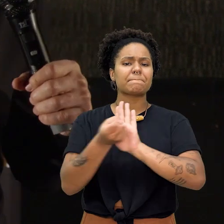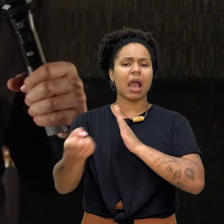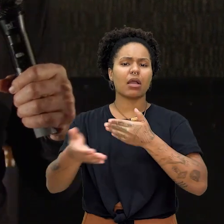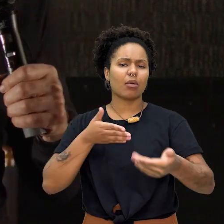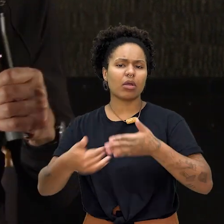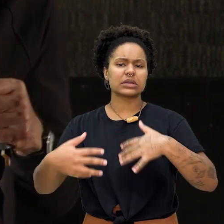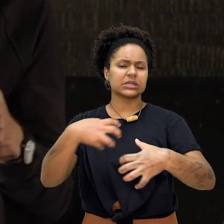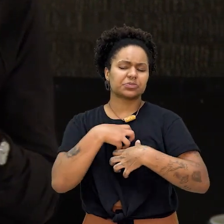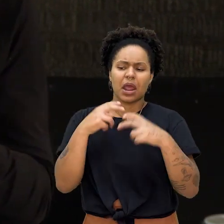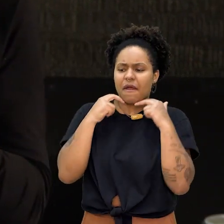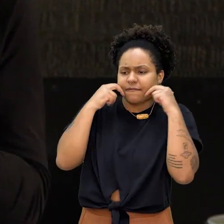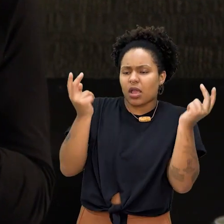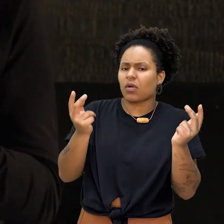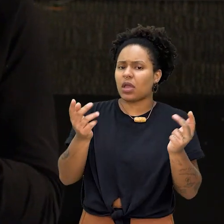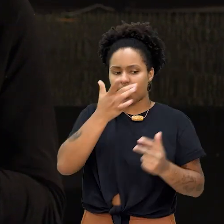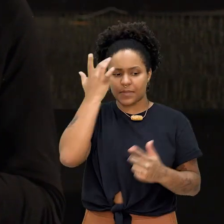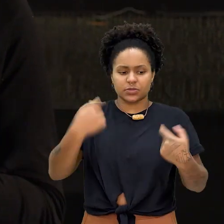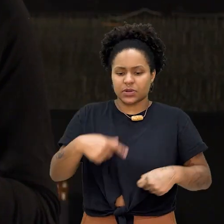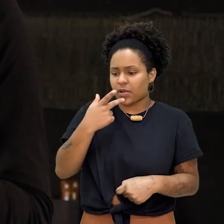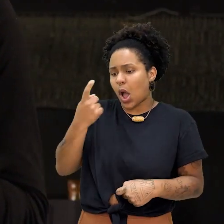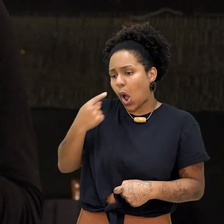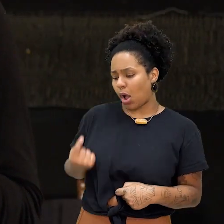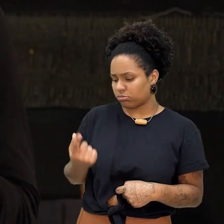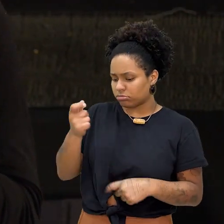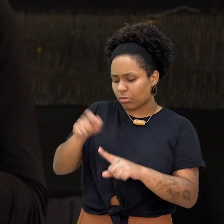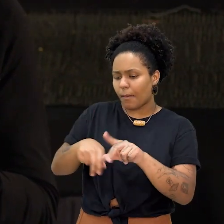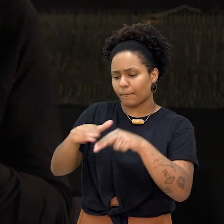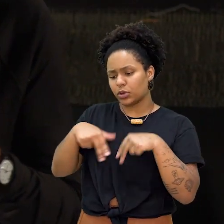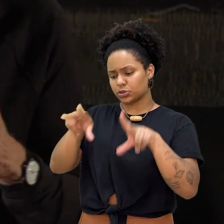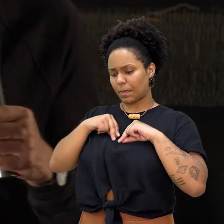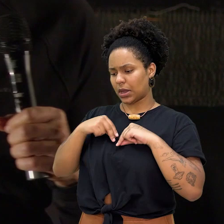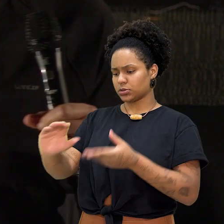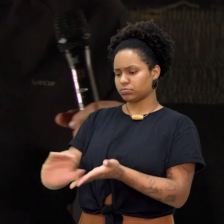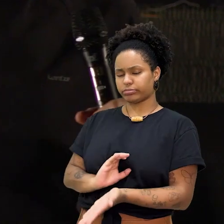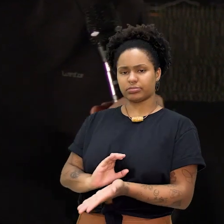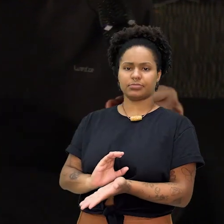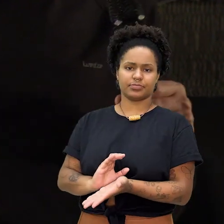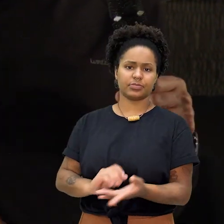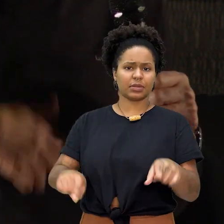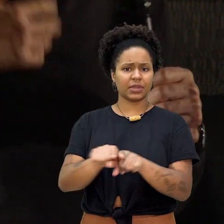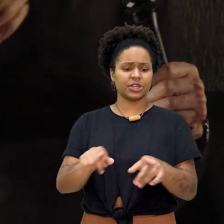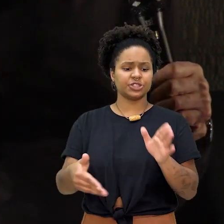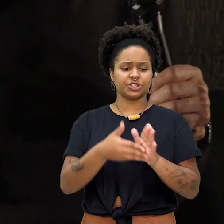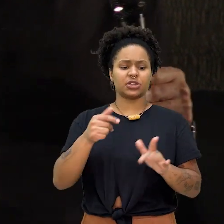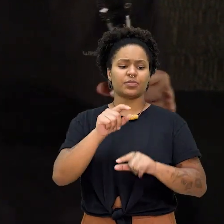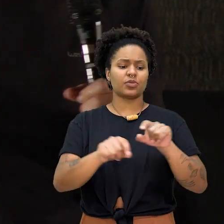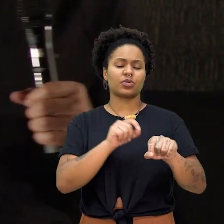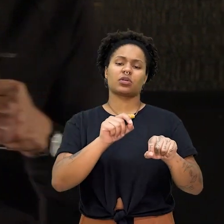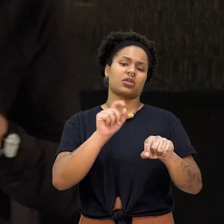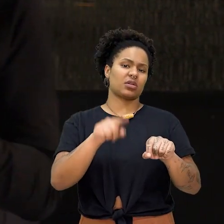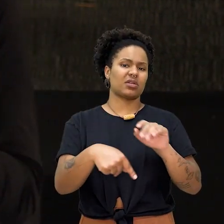ou sentimento de vergonha da pessoa precisar dizer só recebo tanto, por isso mereço tanto. Eliminamos o